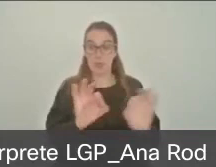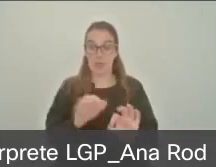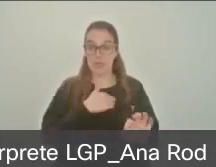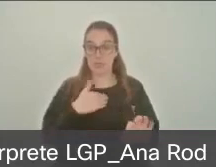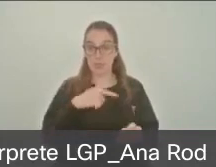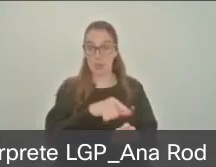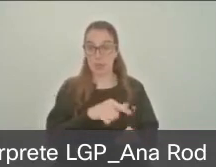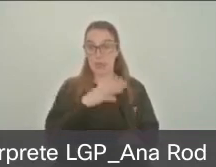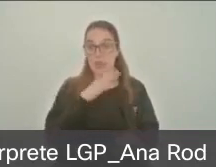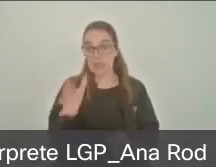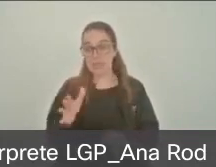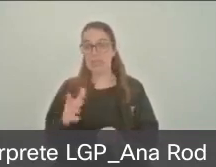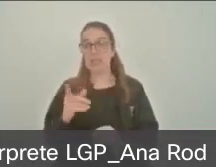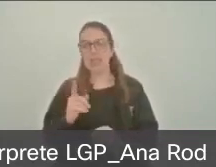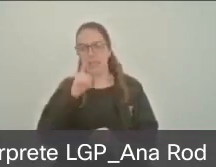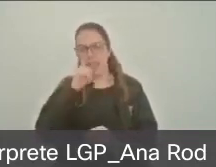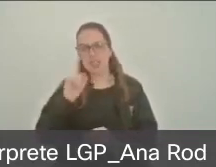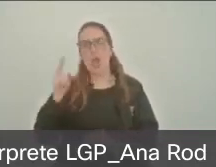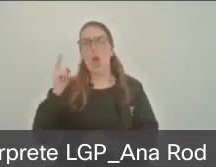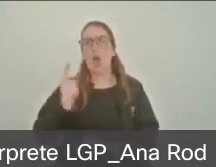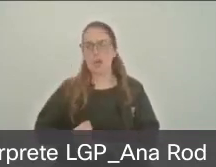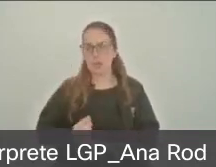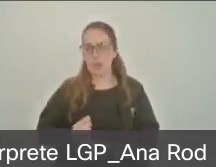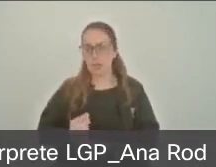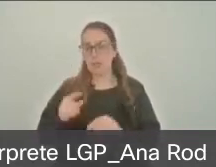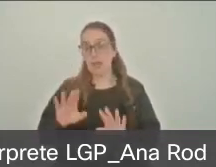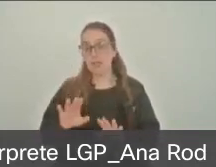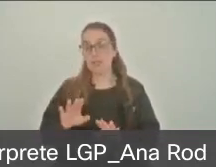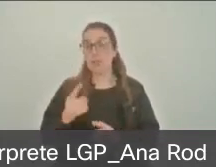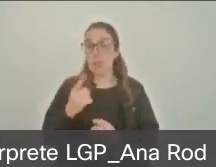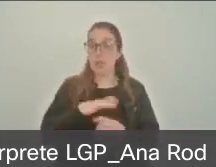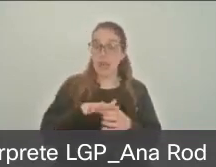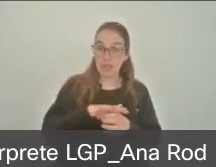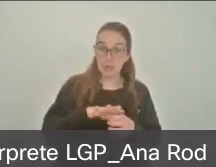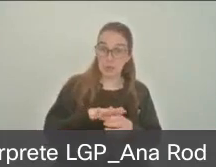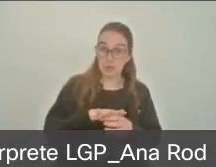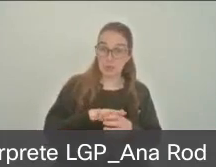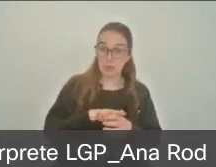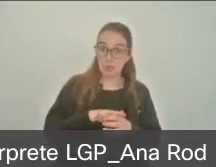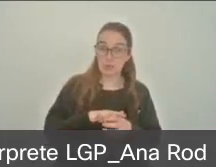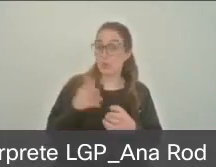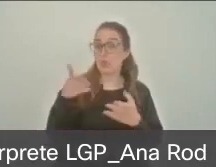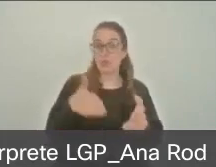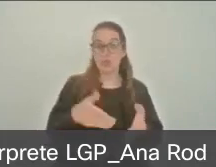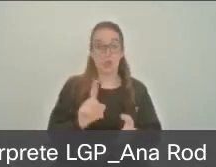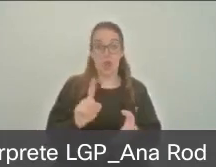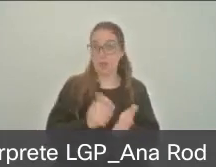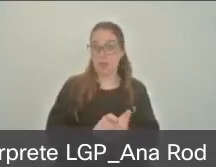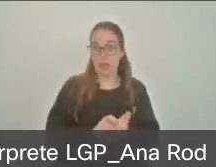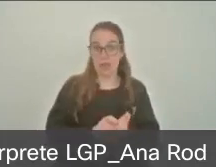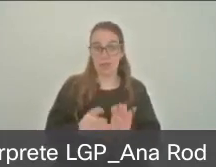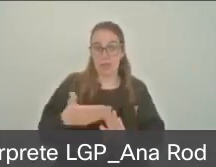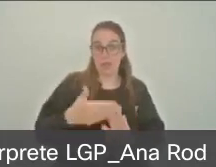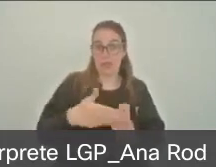a realização desse teste como requisito obrigatório, mas num caso não diligenciaram pelo agendamento e pela